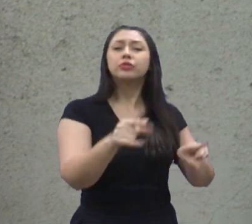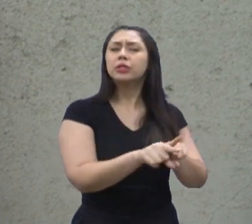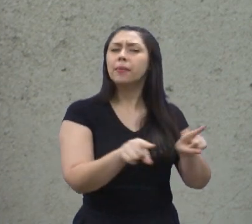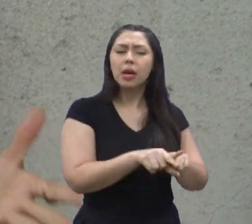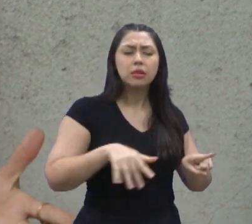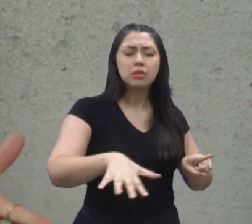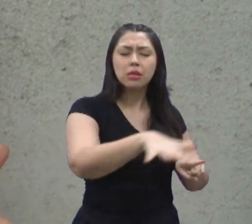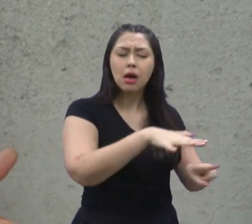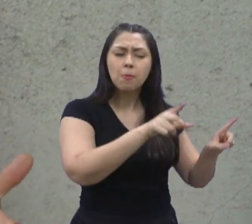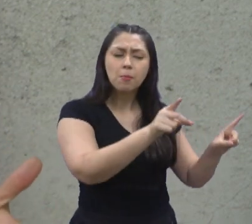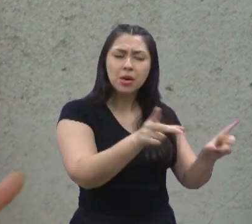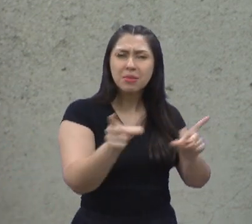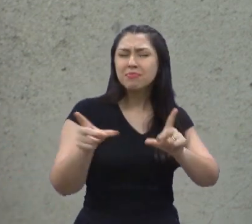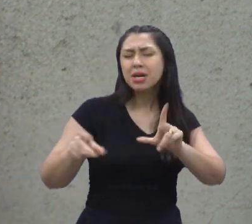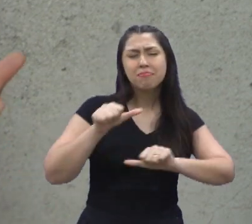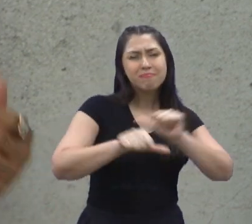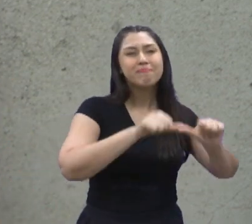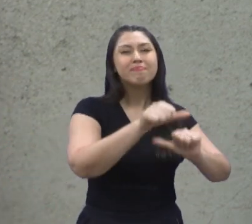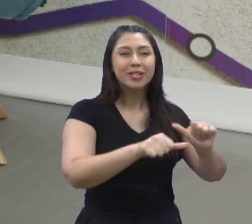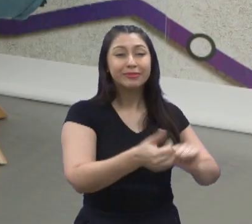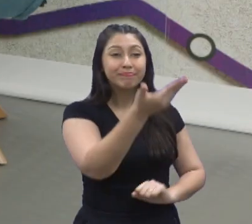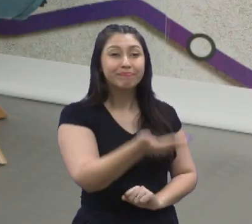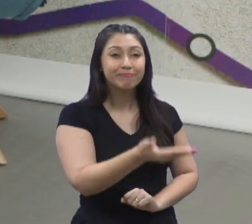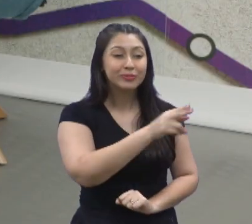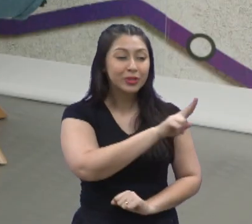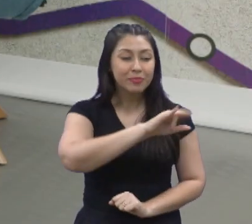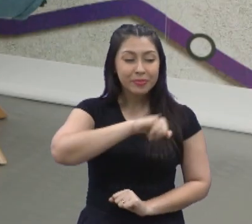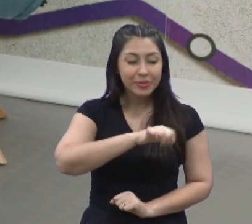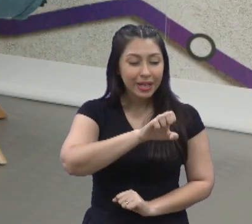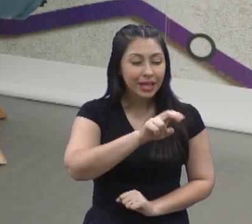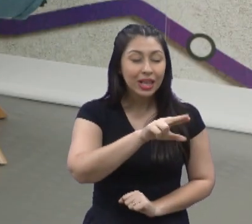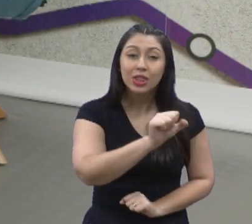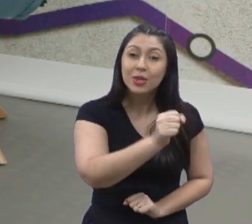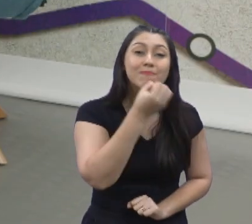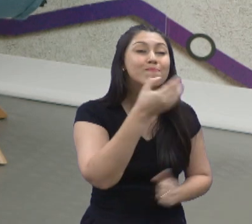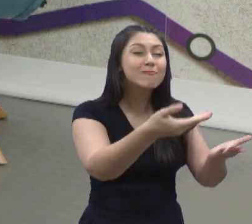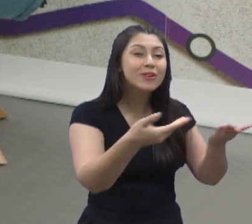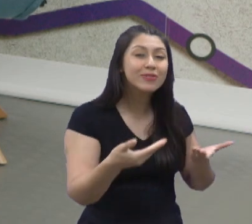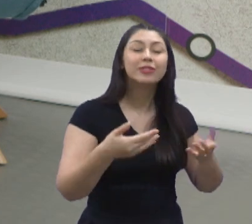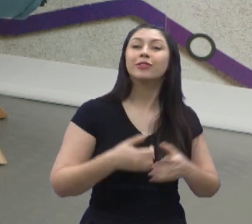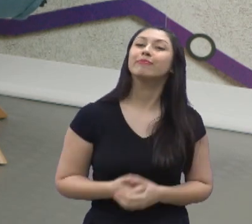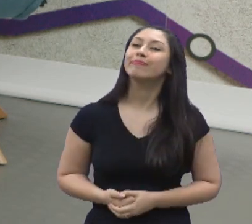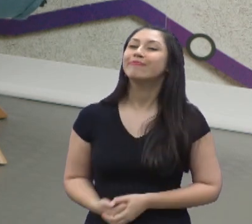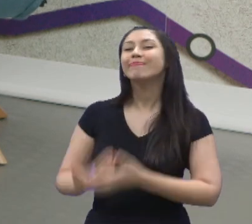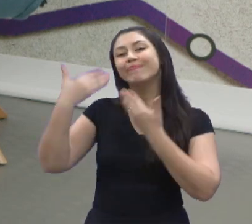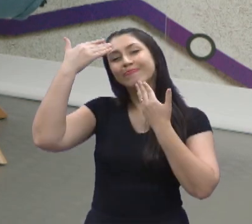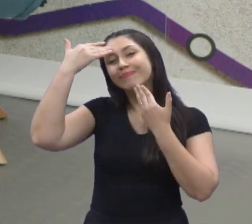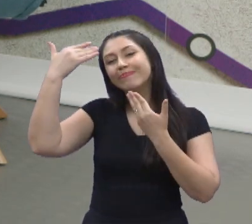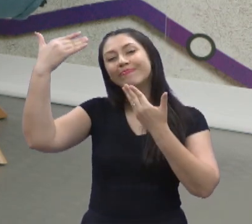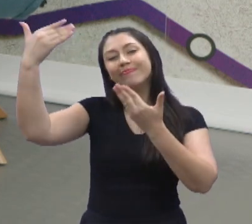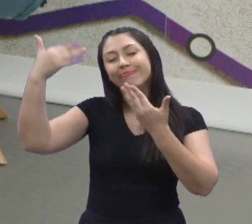vendas, as mudanças, é isso. Jesus Pereira, seja muito bem-vindo ao programa, viu? Obrigado